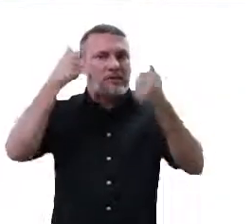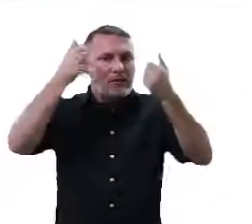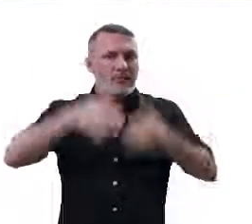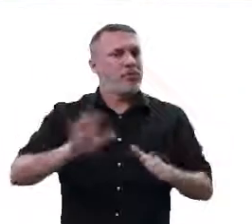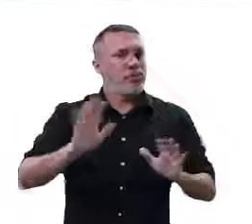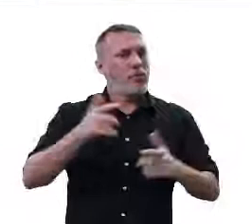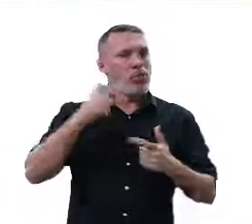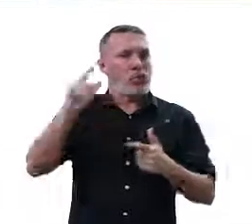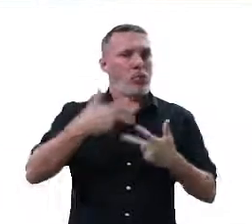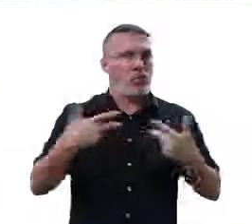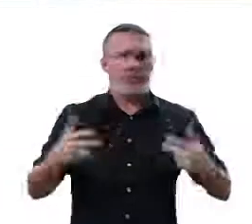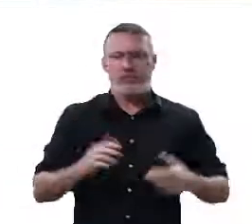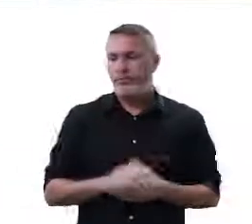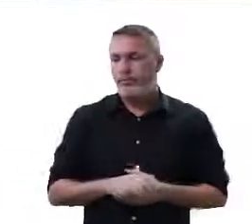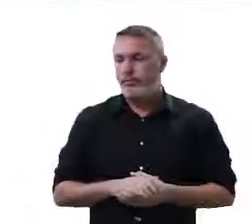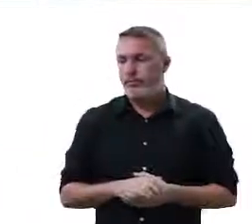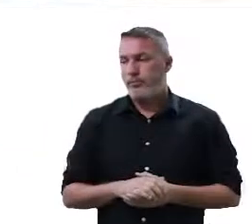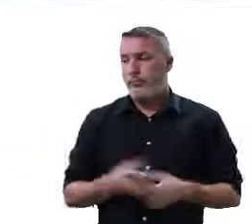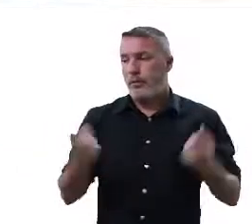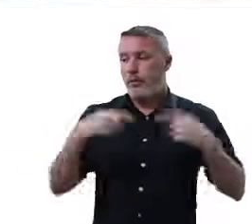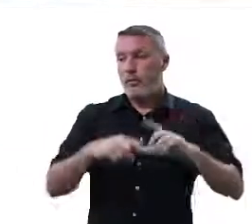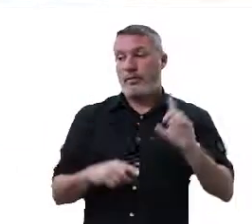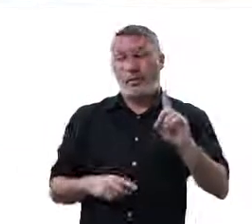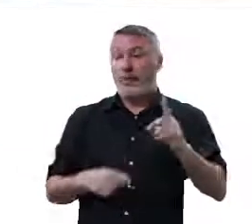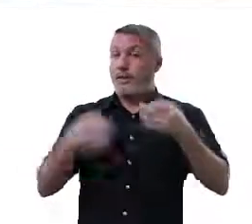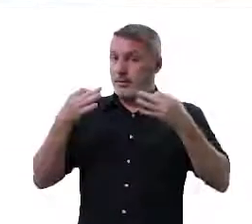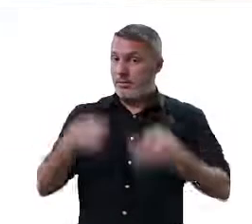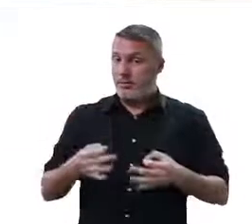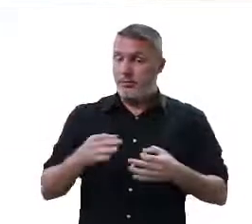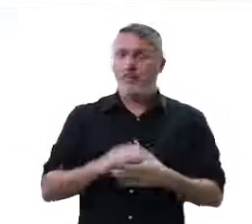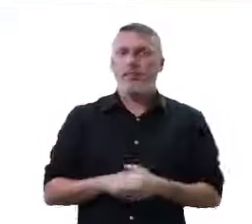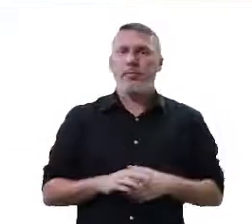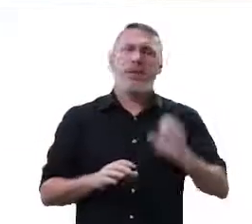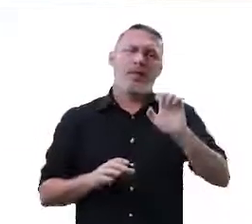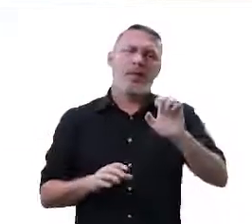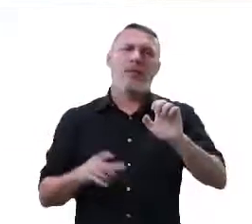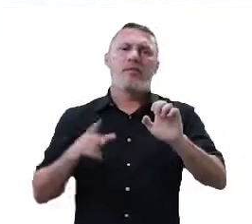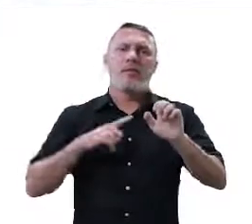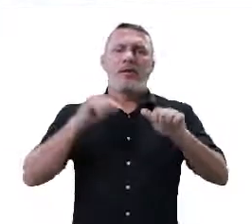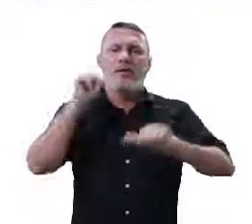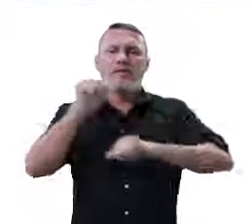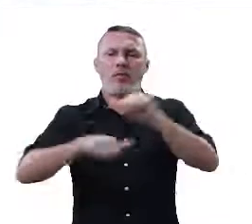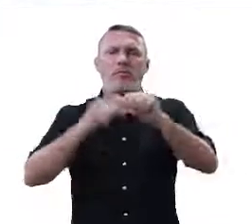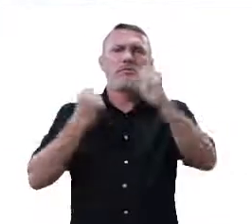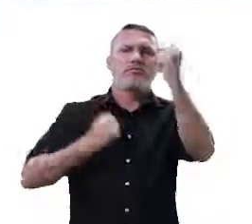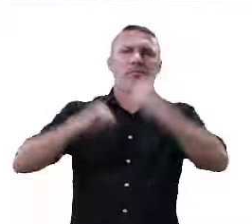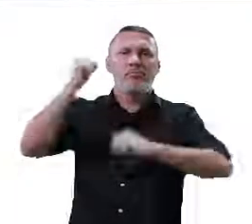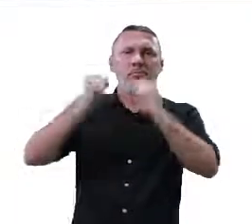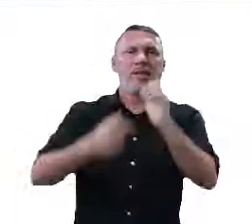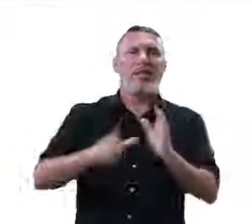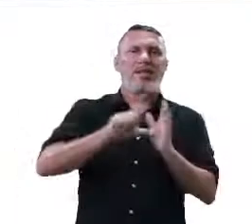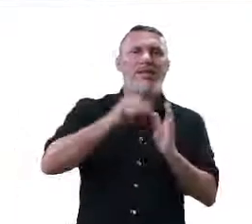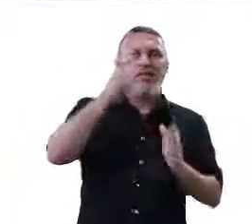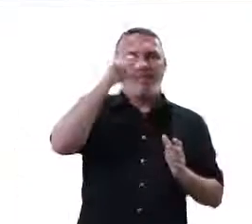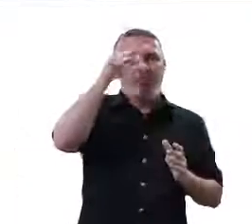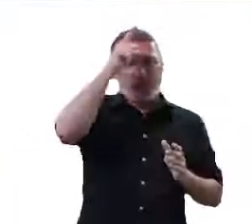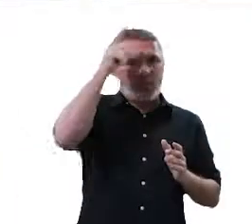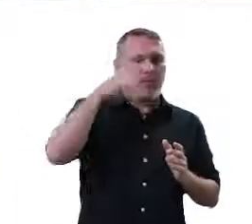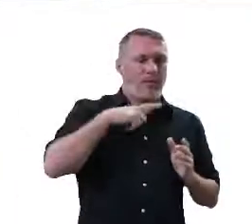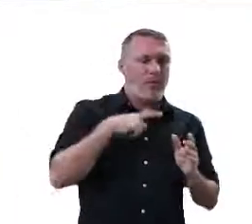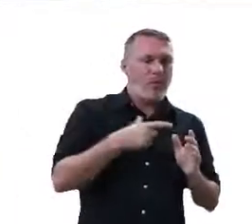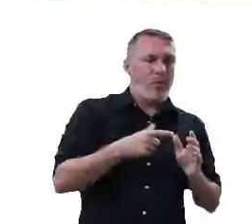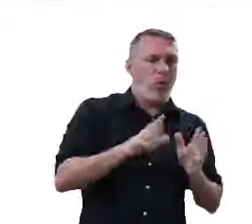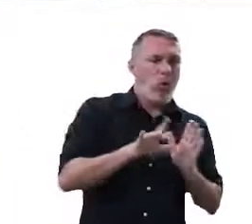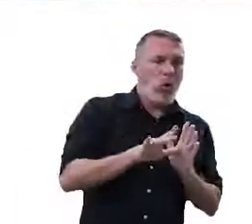questão aqui. Tá? A D é a correta, mas vamos lá. A E, da Revolução Industrial, quando os criminosos eram expulsos das fábricas